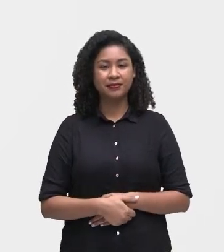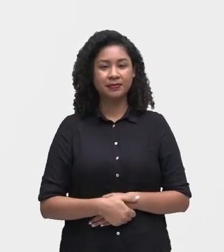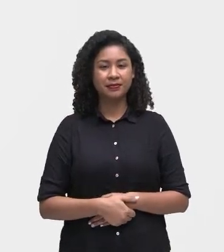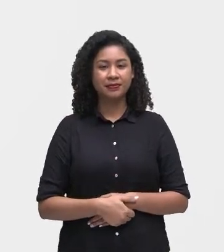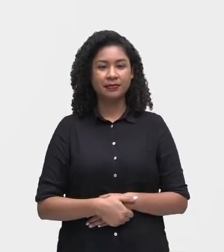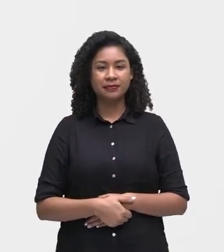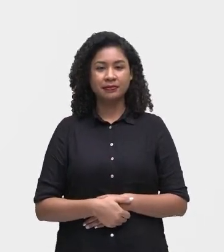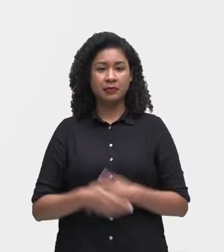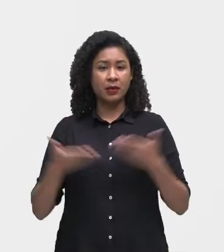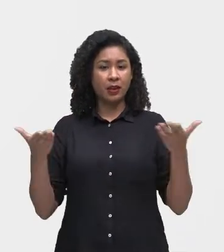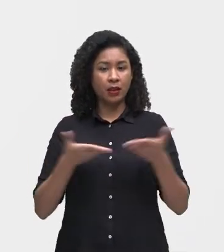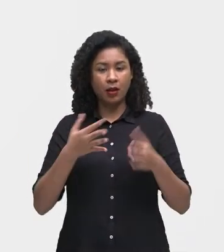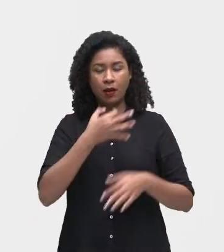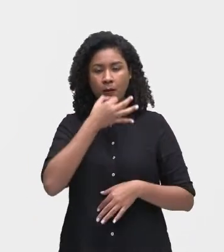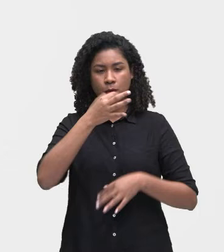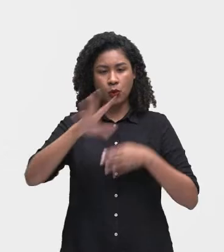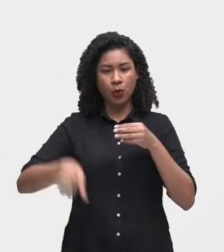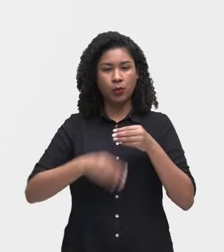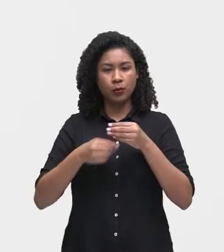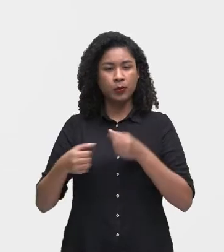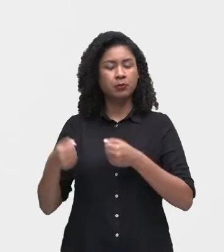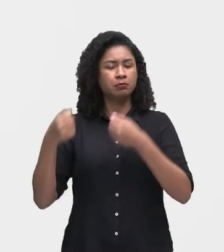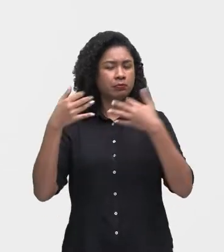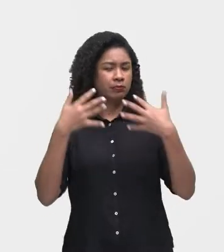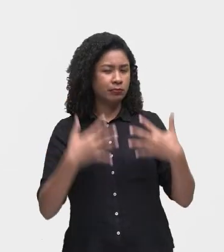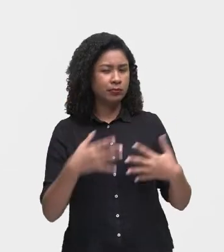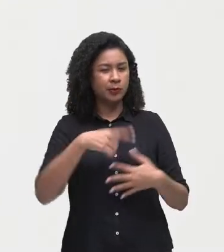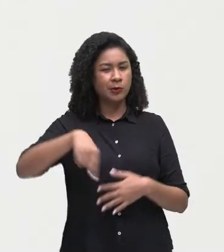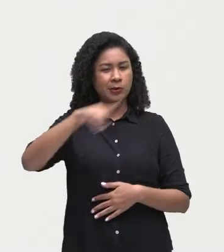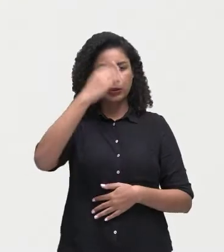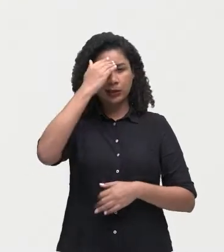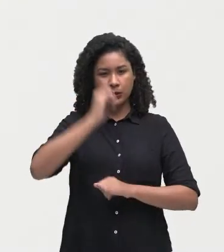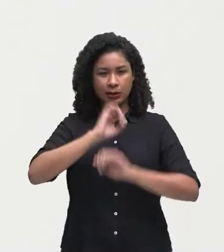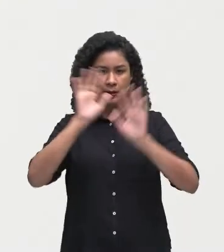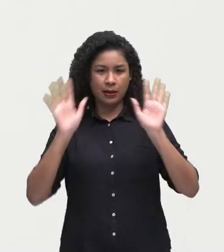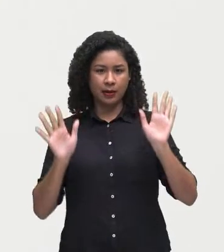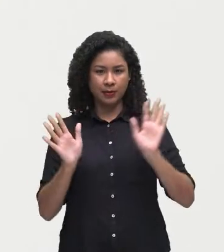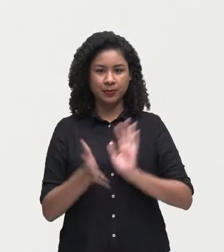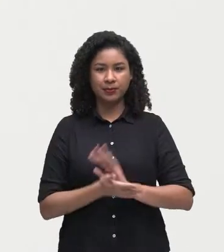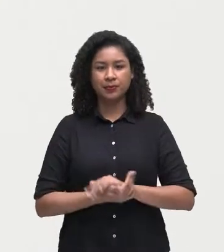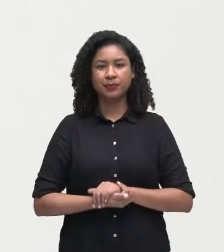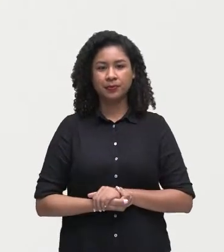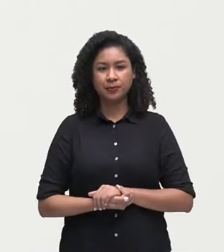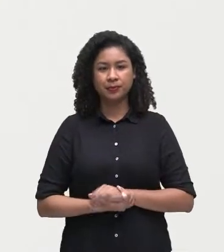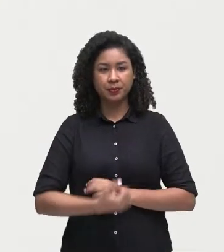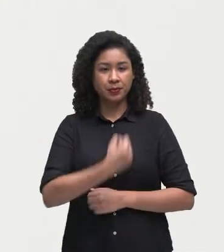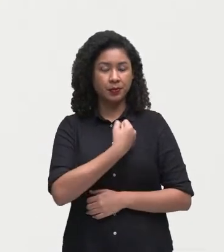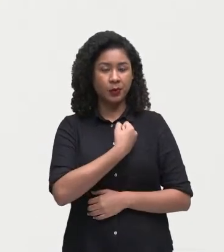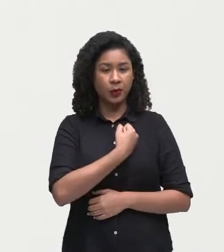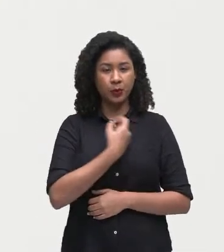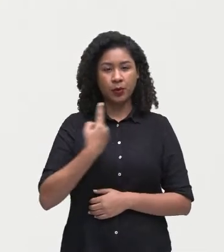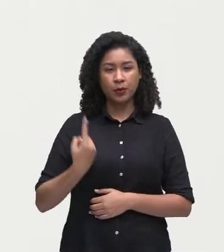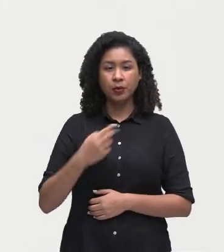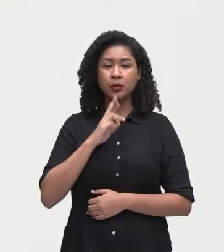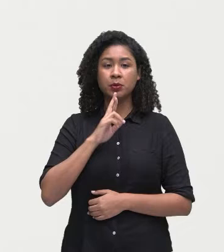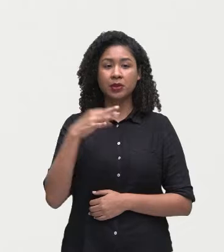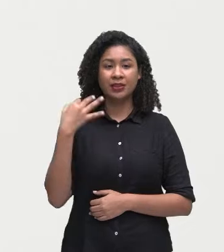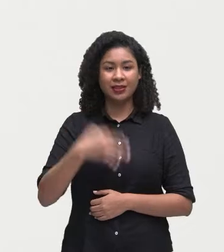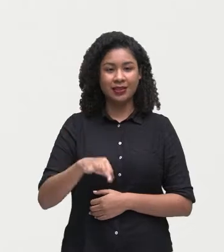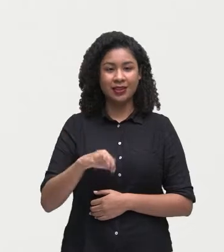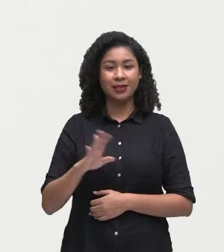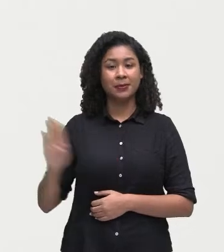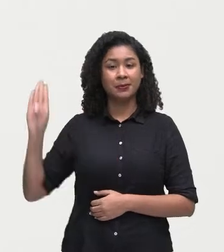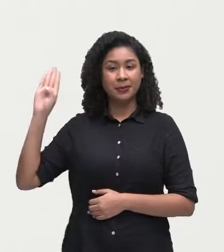para assimilar e fixar um pouco melhor o conteúdo. Questão 1, resposta correta, alternativa de